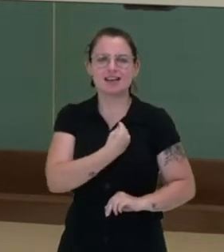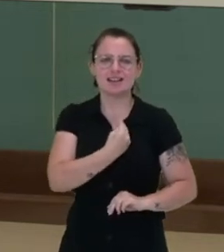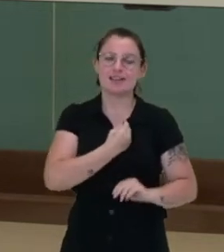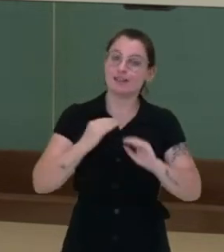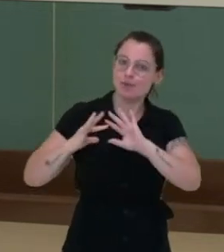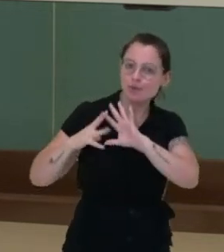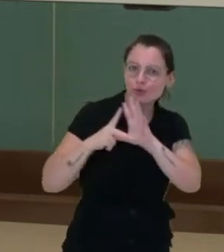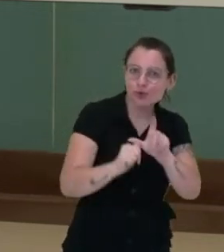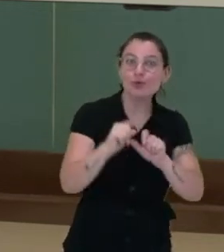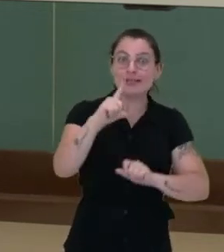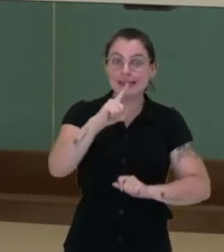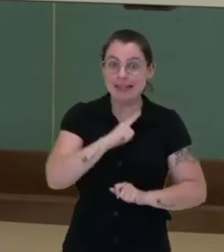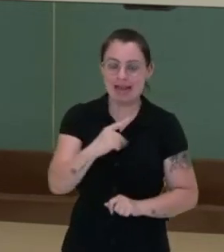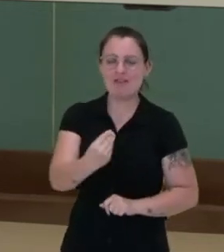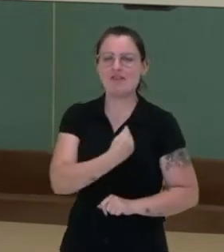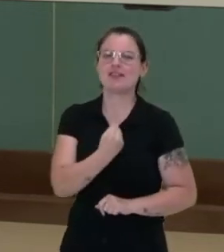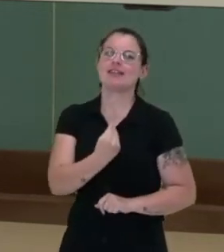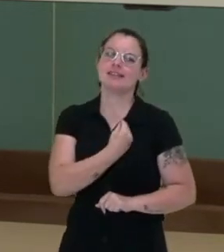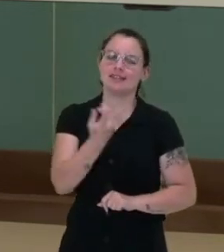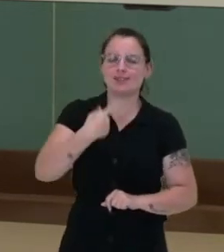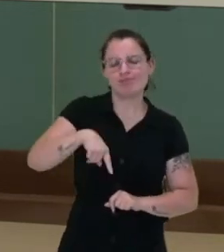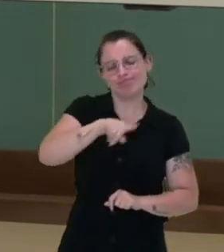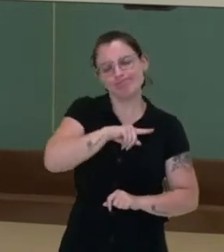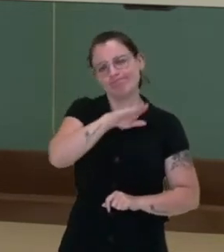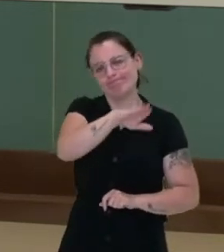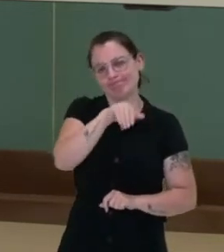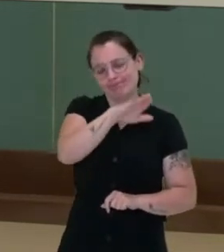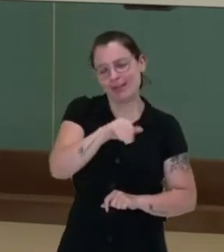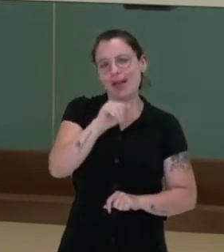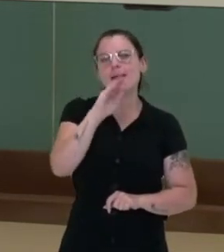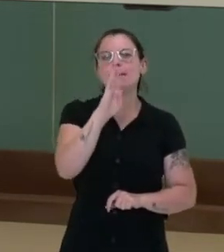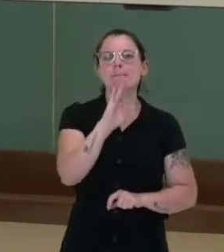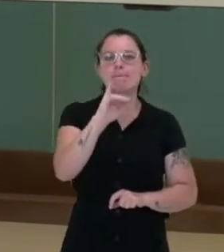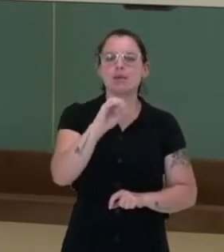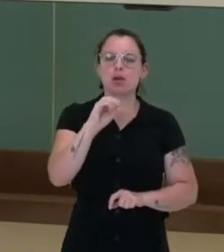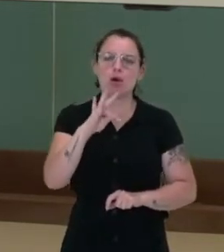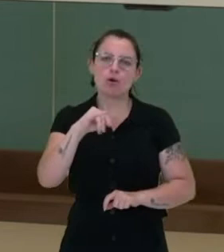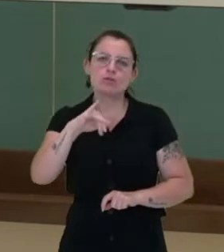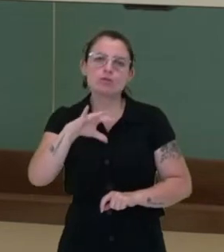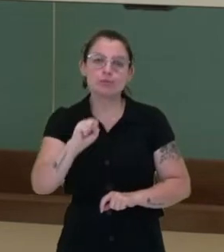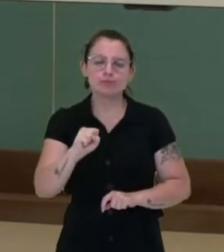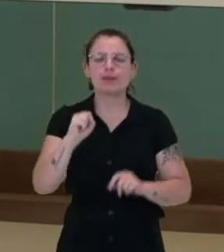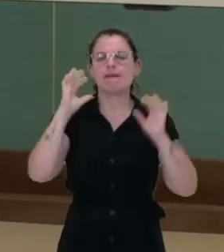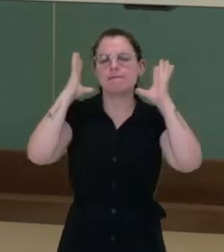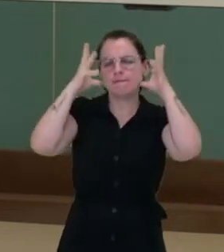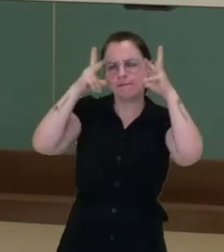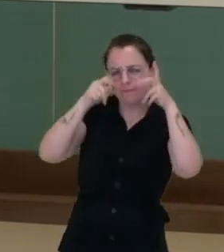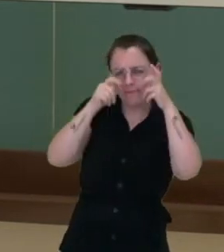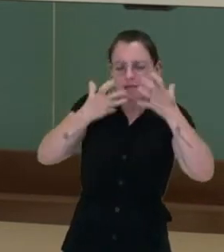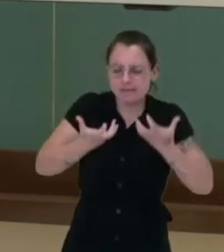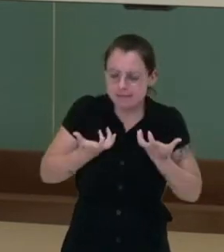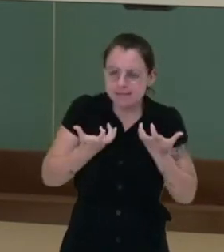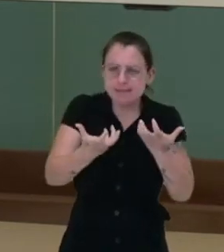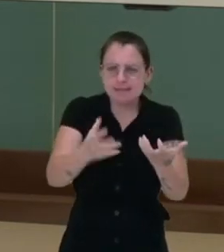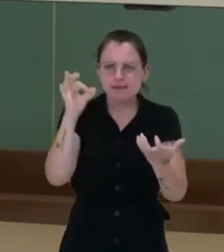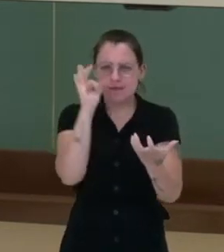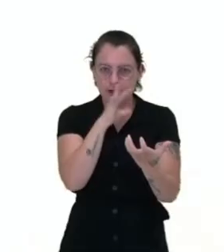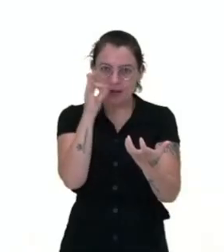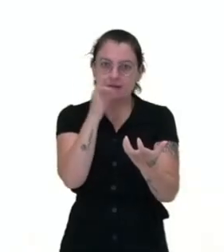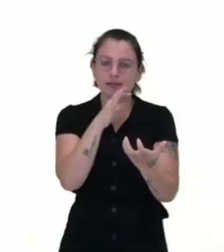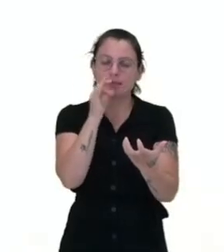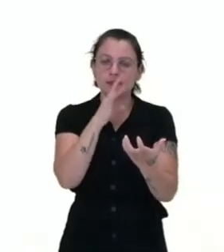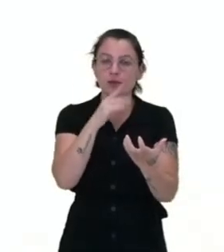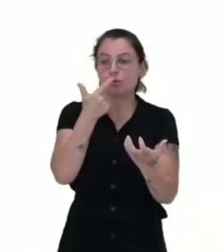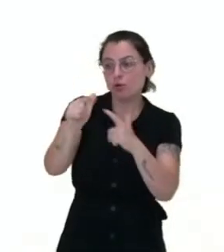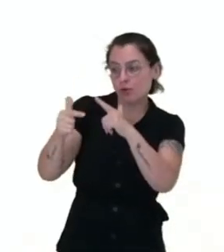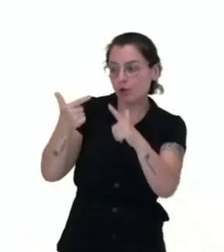determinado ambiente. Ou seja, todos os seres animais, vegetais e de outros grupos que